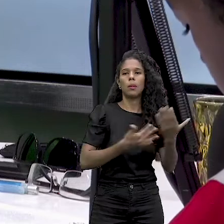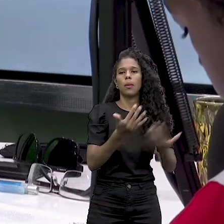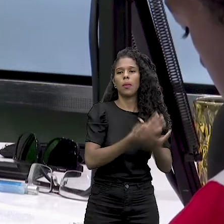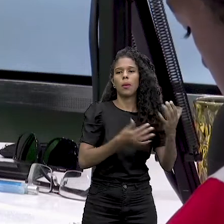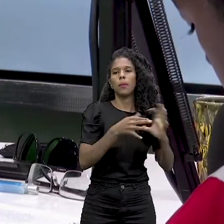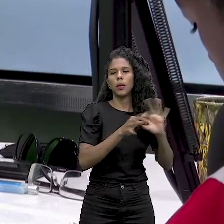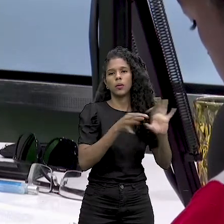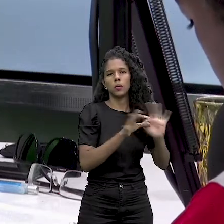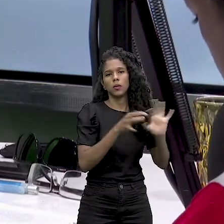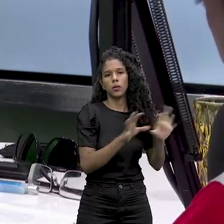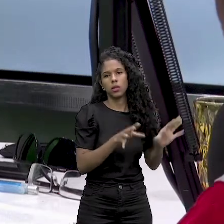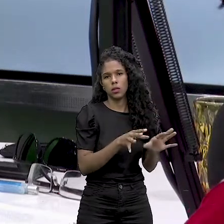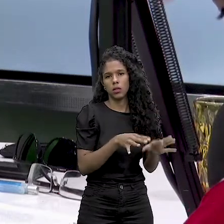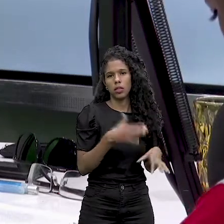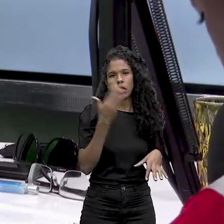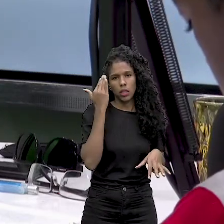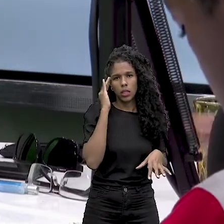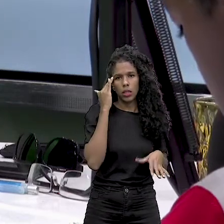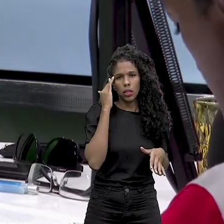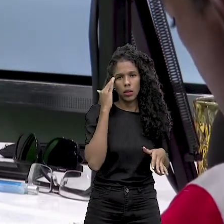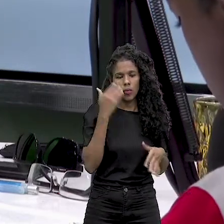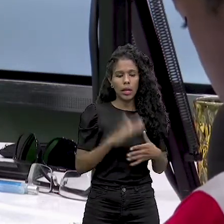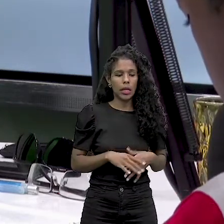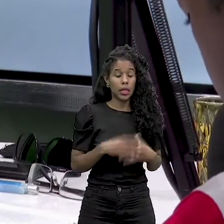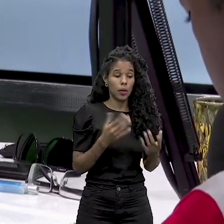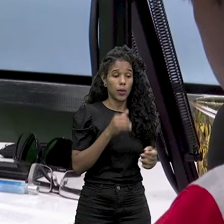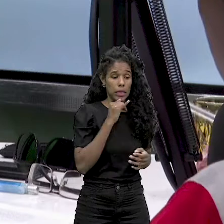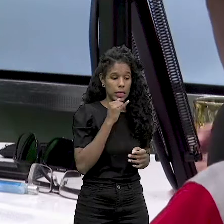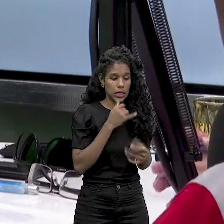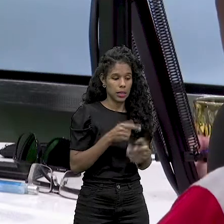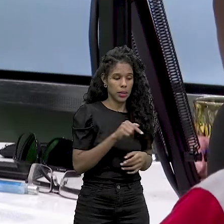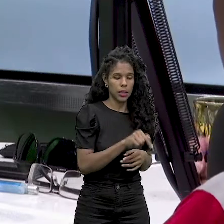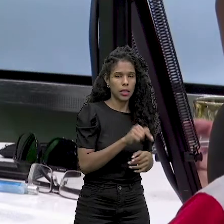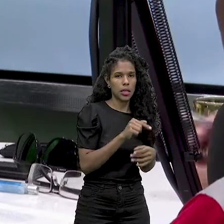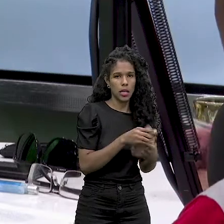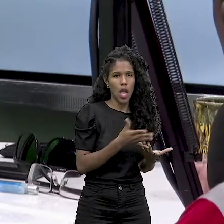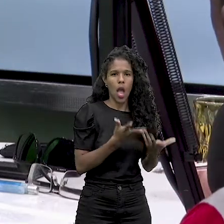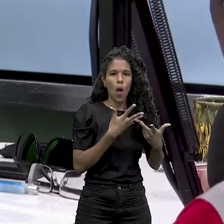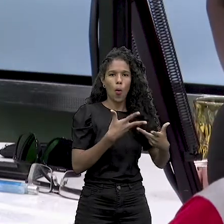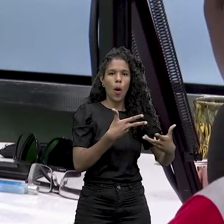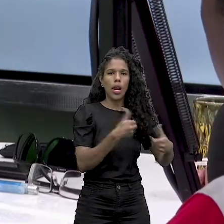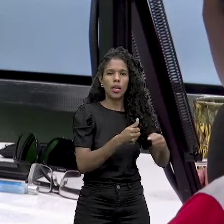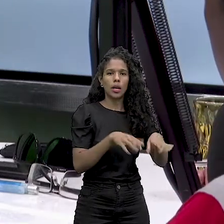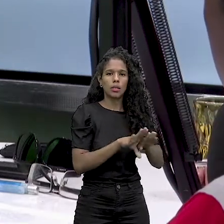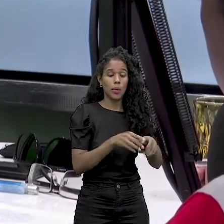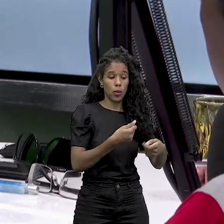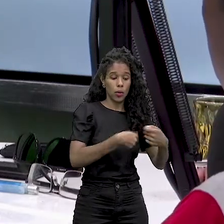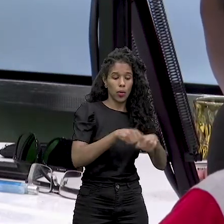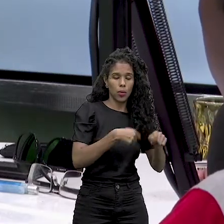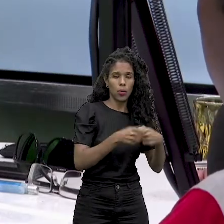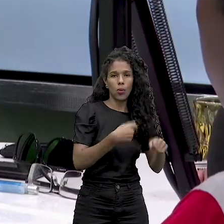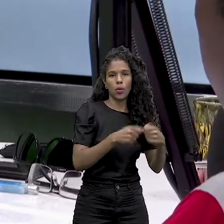mesma qualidade. Não pode entrar em qualidade B para competir com... Então, o bloco ele é formado assim, onde que cria as